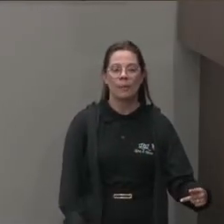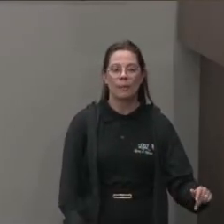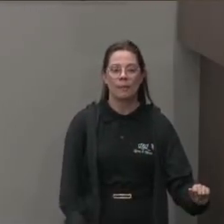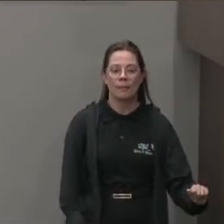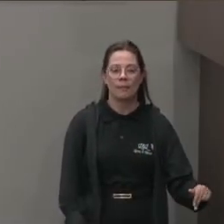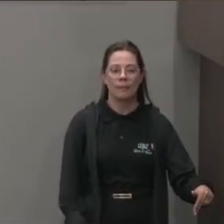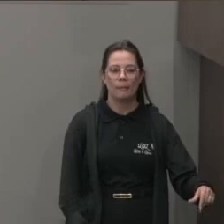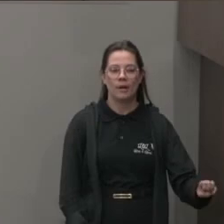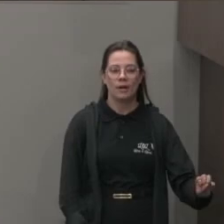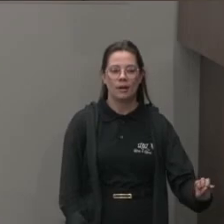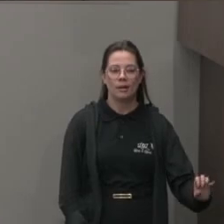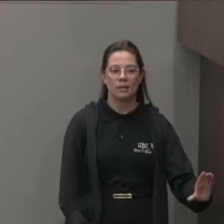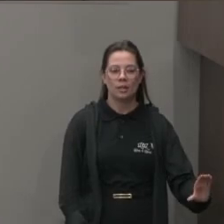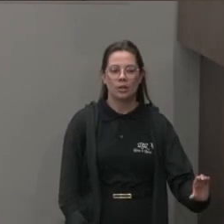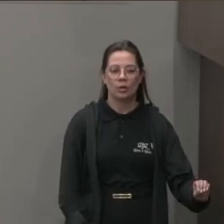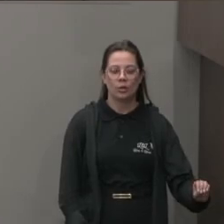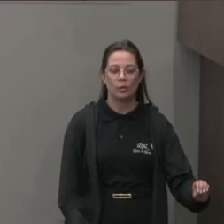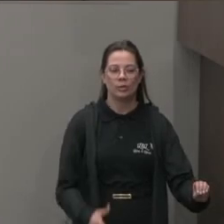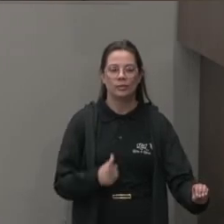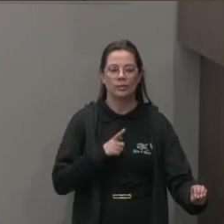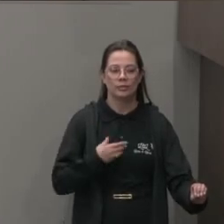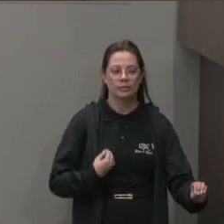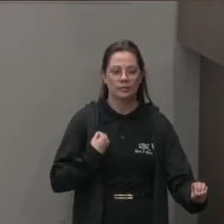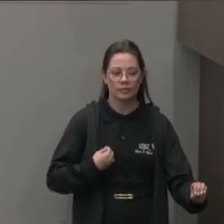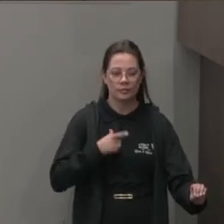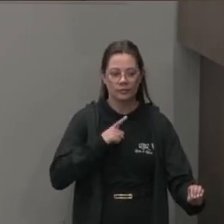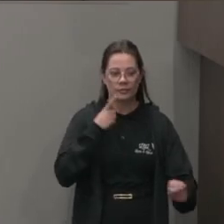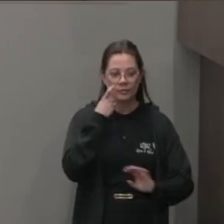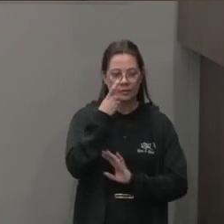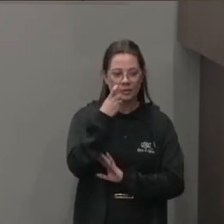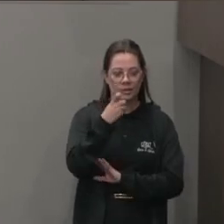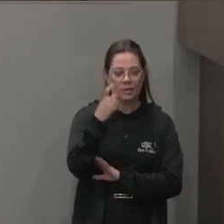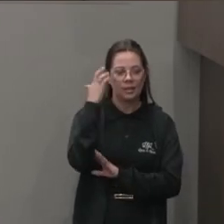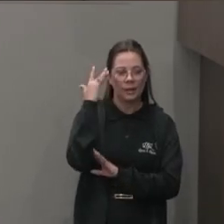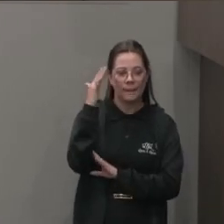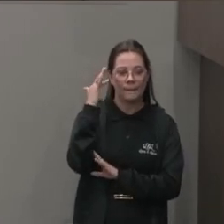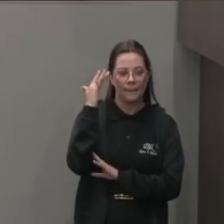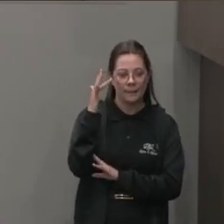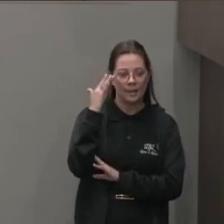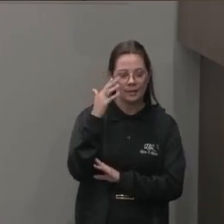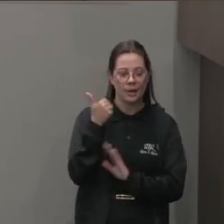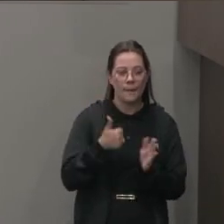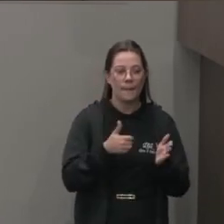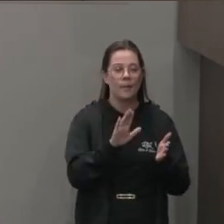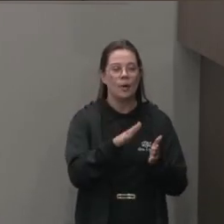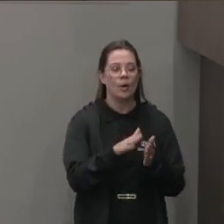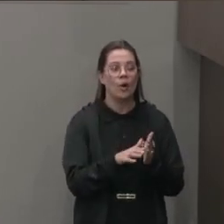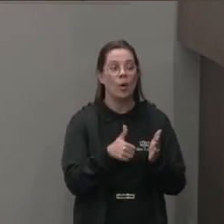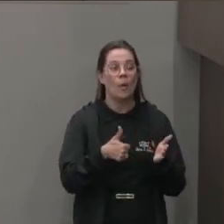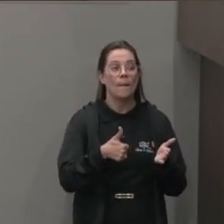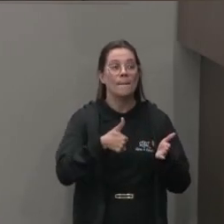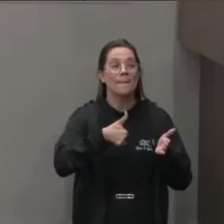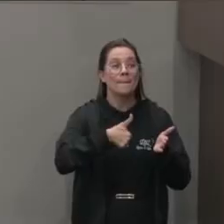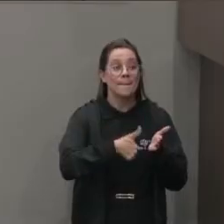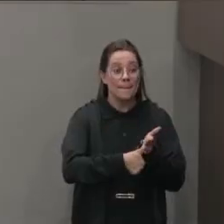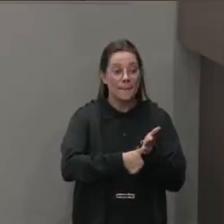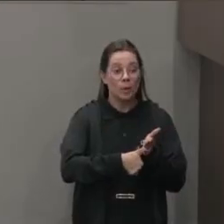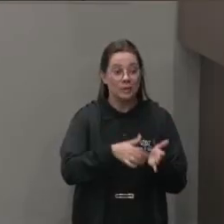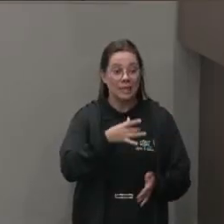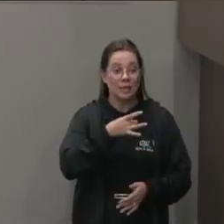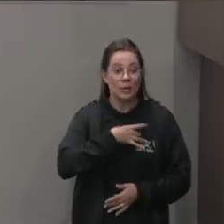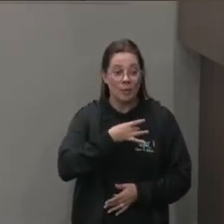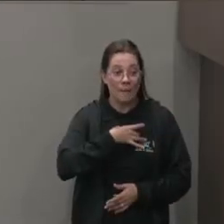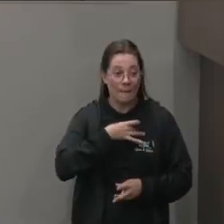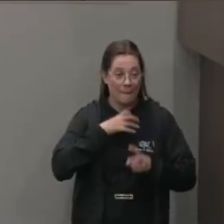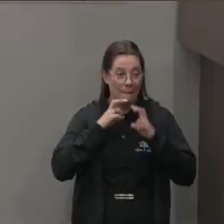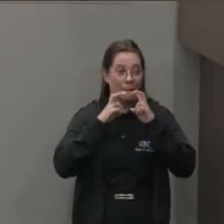também, vereador Krug, é interessante nós pensarmos na questão do botão do pânico, na maneira, porque foi